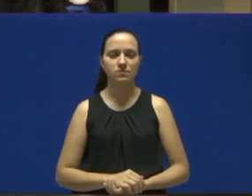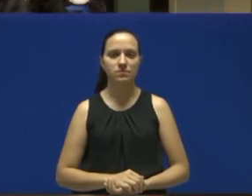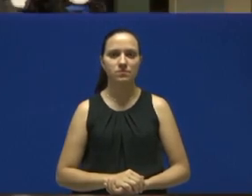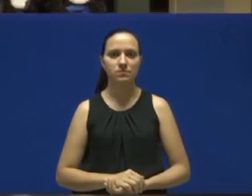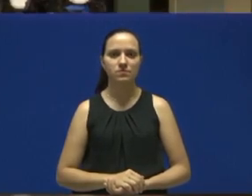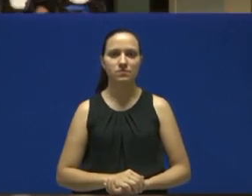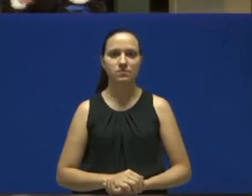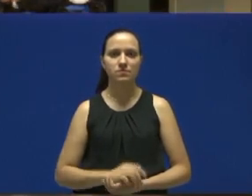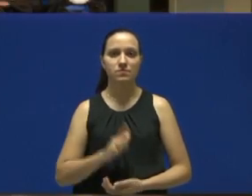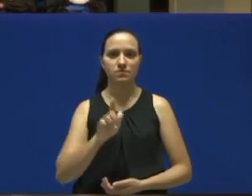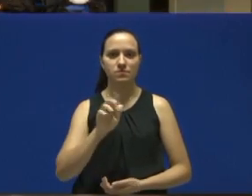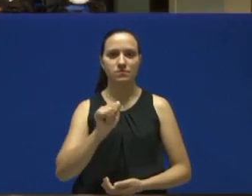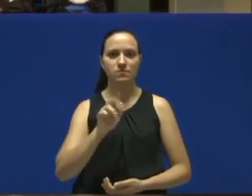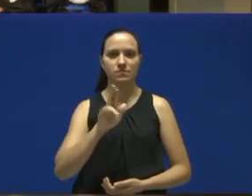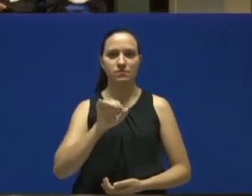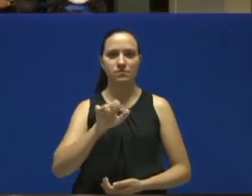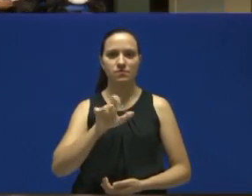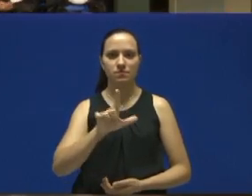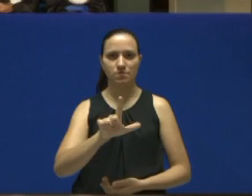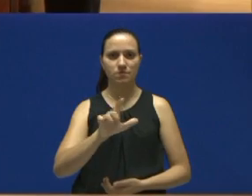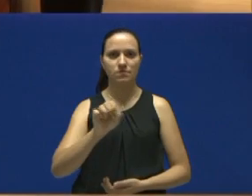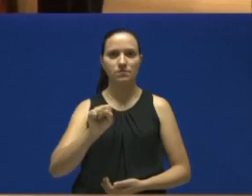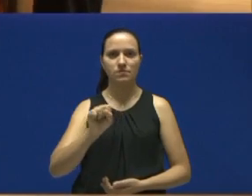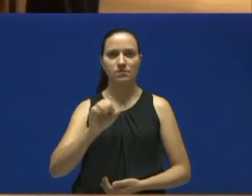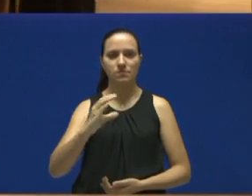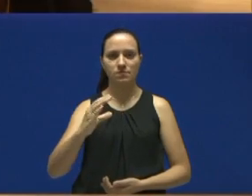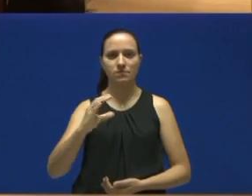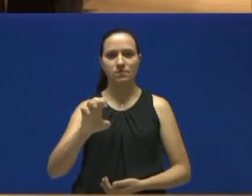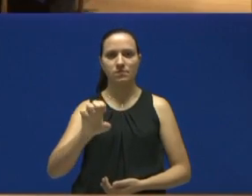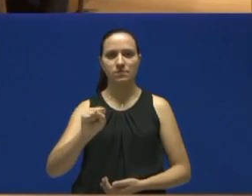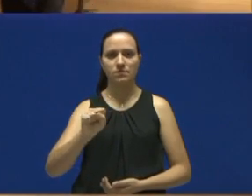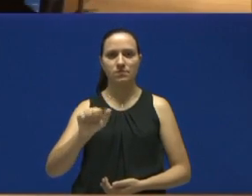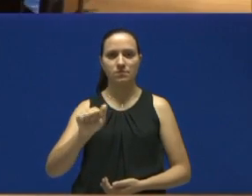gabriel cd pereira da cunha